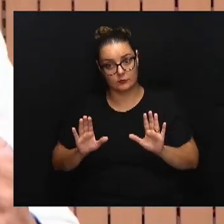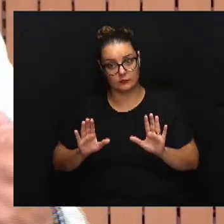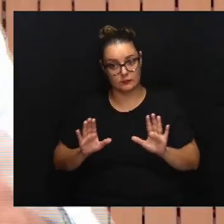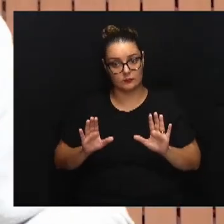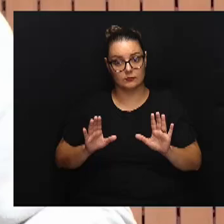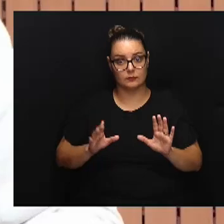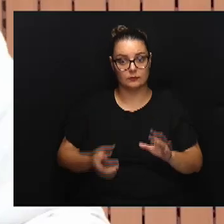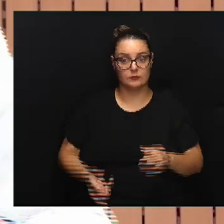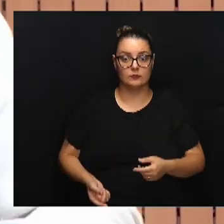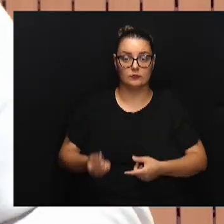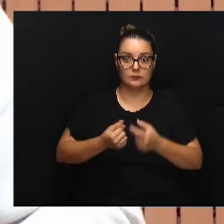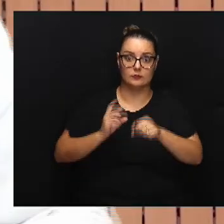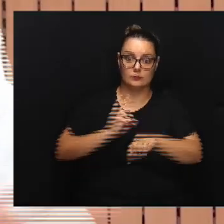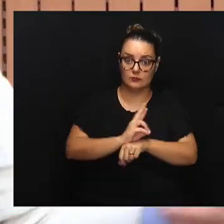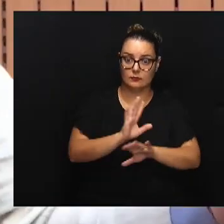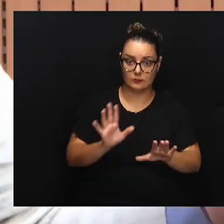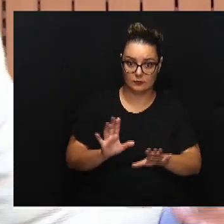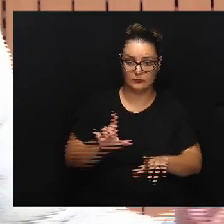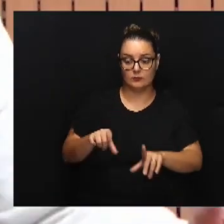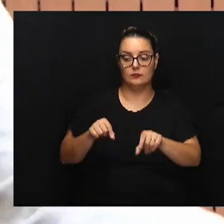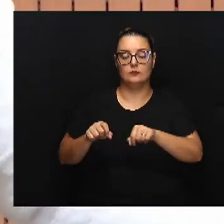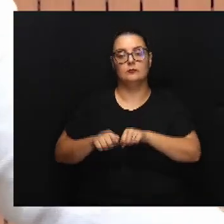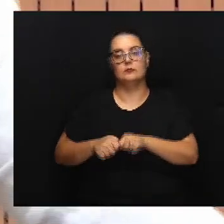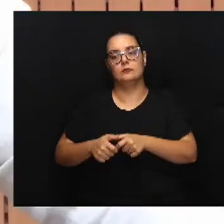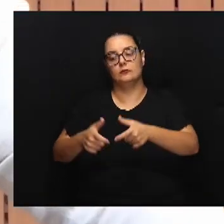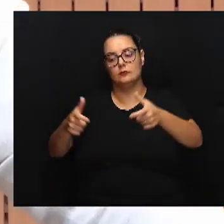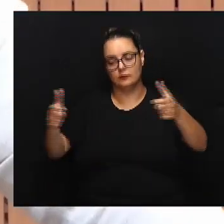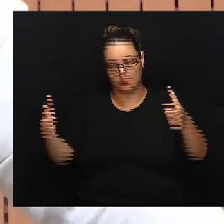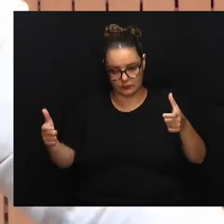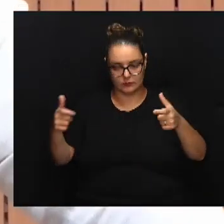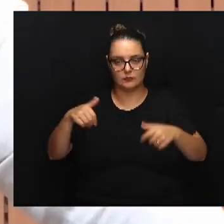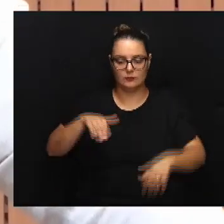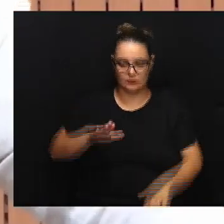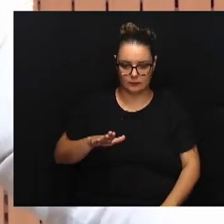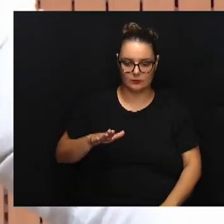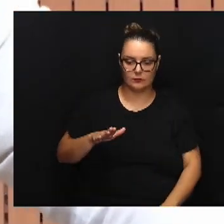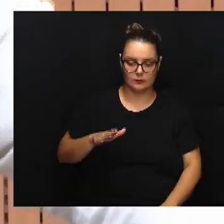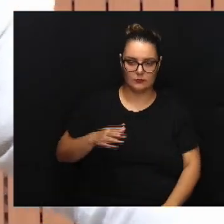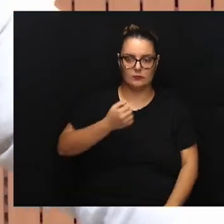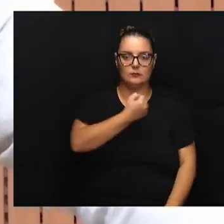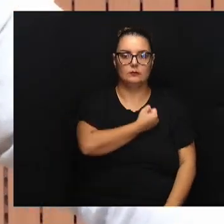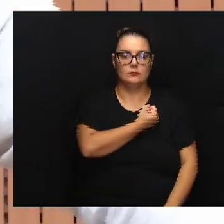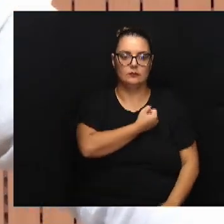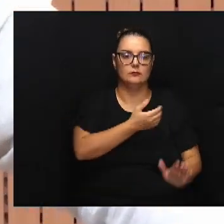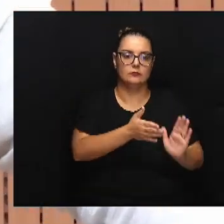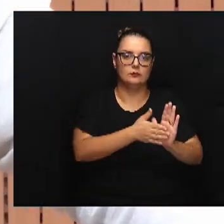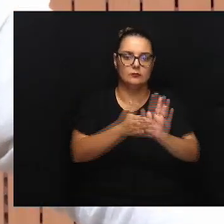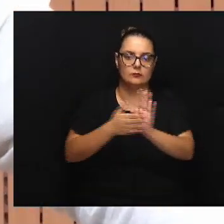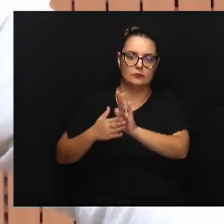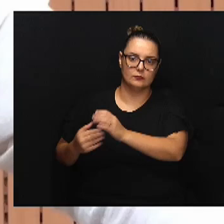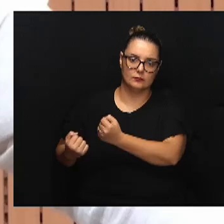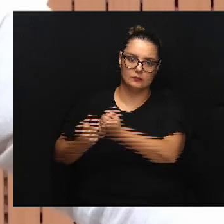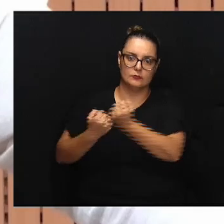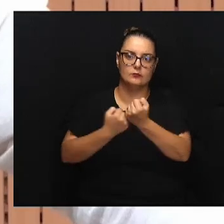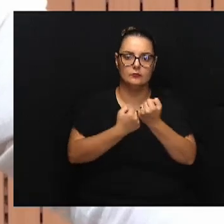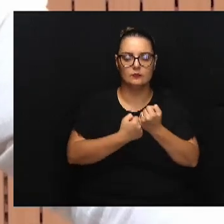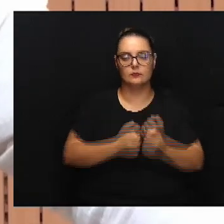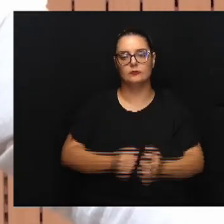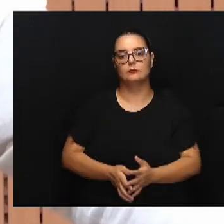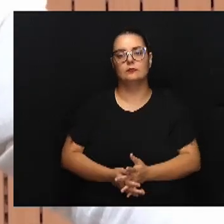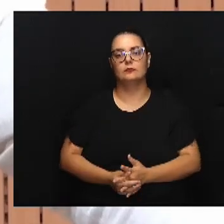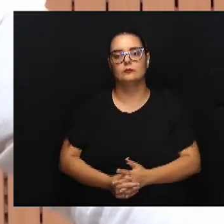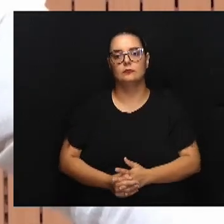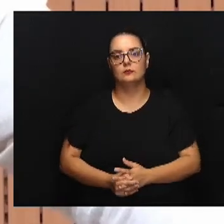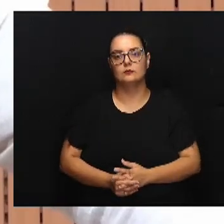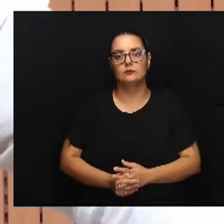de devolver o recurso, nós optamos por ampliar o número de propostas a serem apoiadas, né?